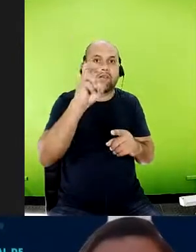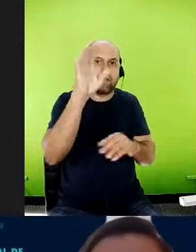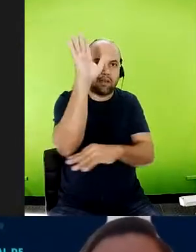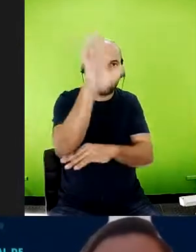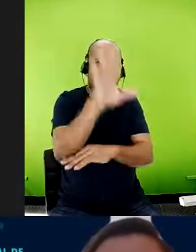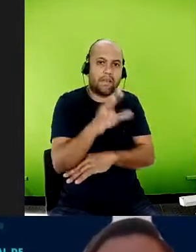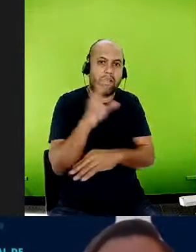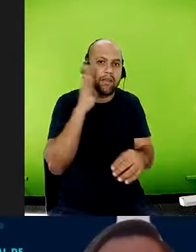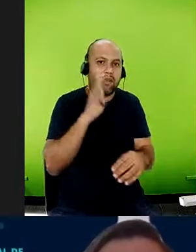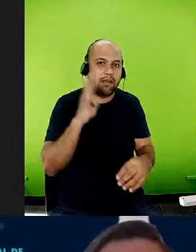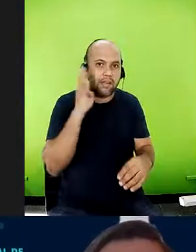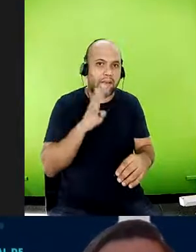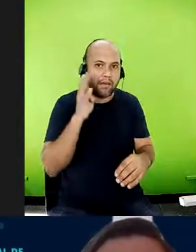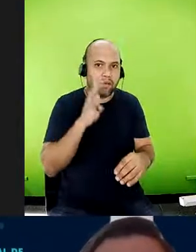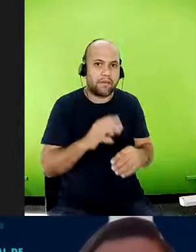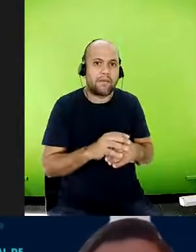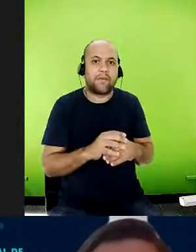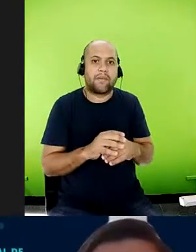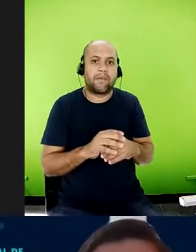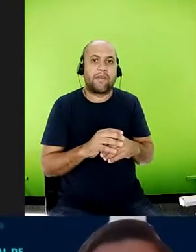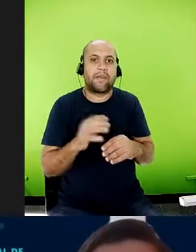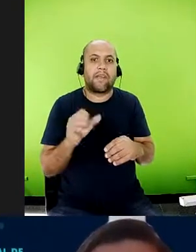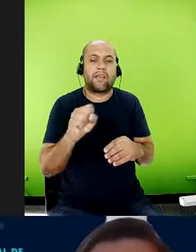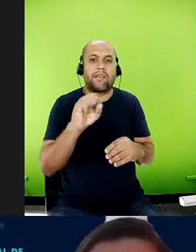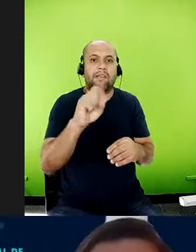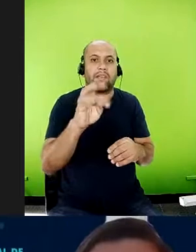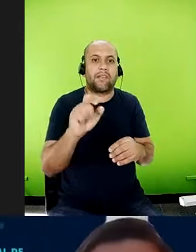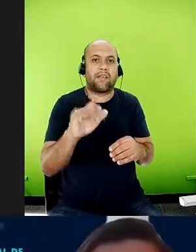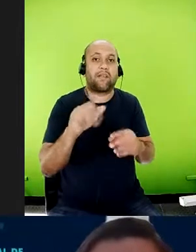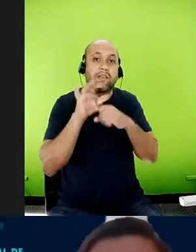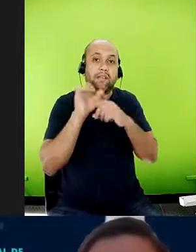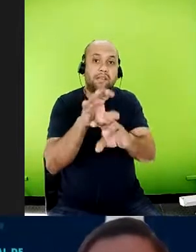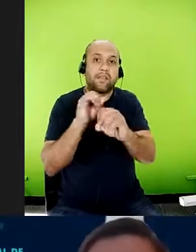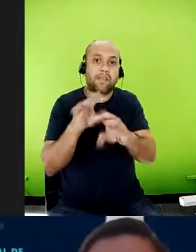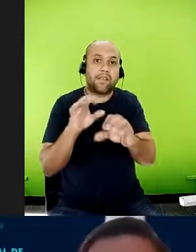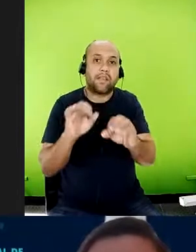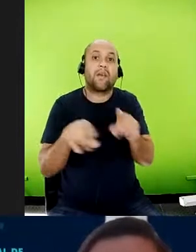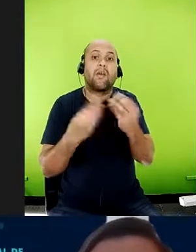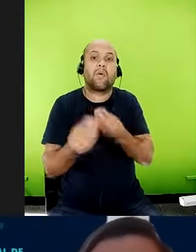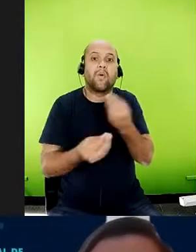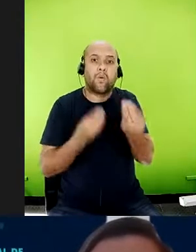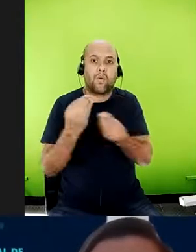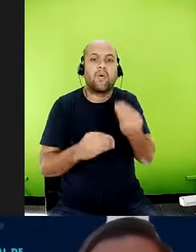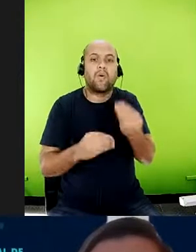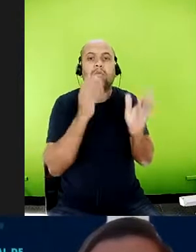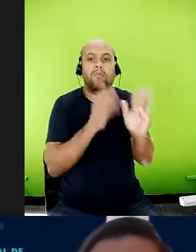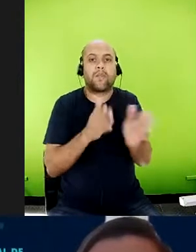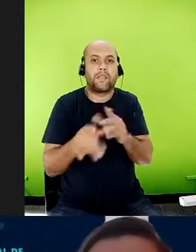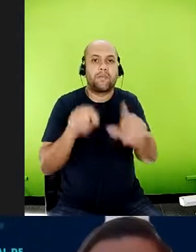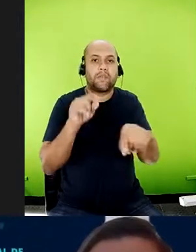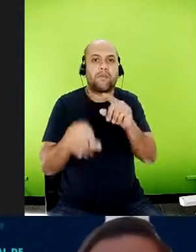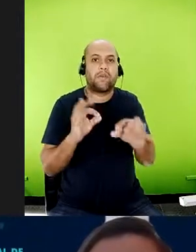local a jovem que ela está fala porque ensina como se destacar em processos seletivos online para esse momento de rumo ao sexto